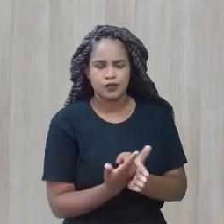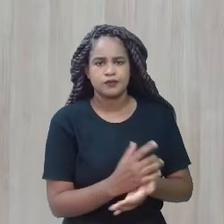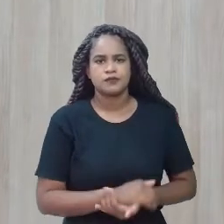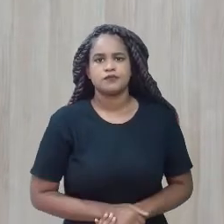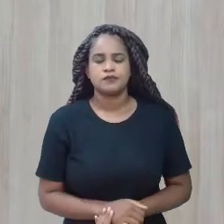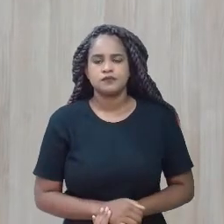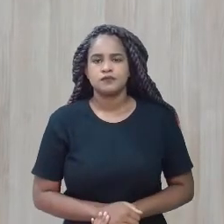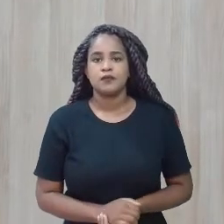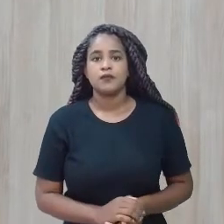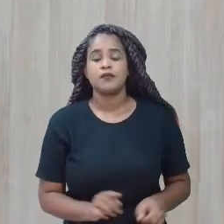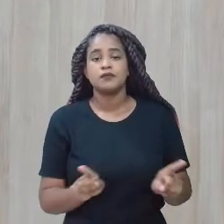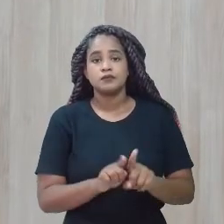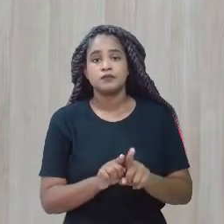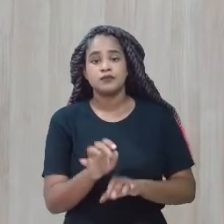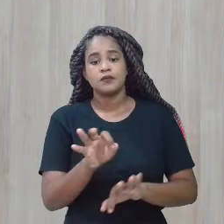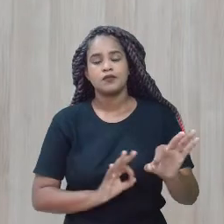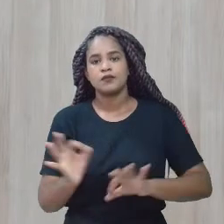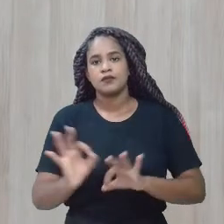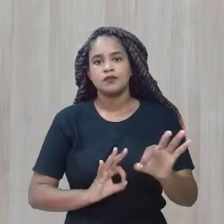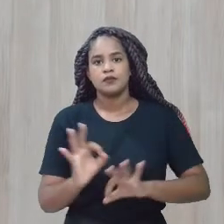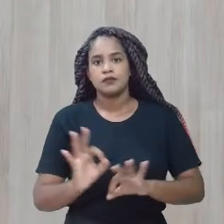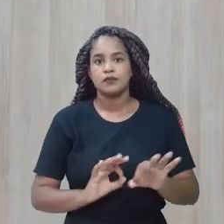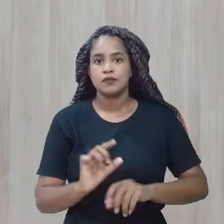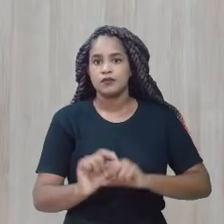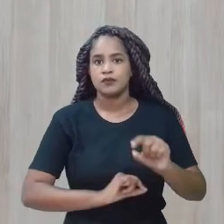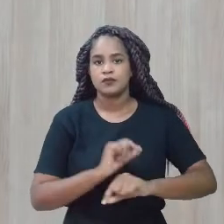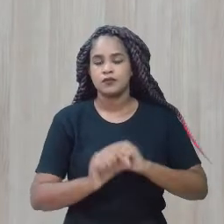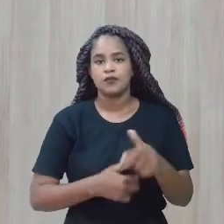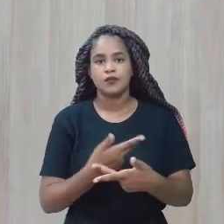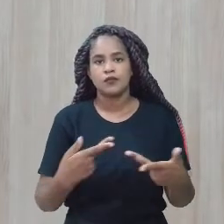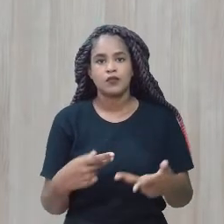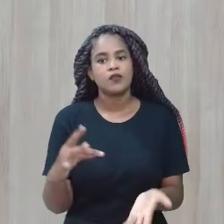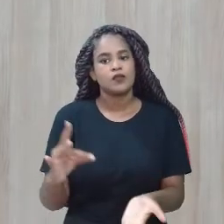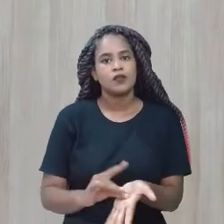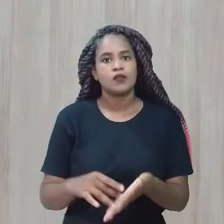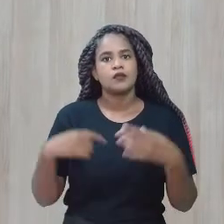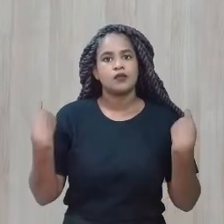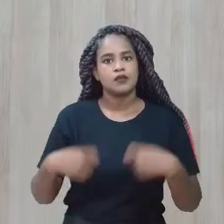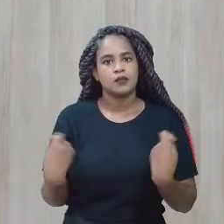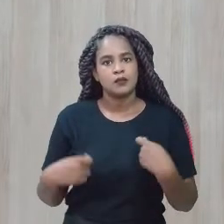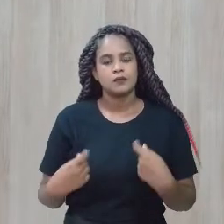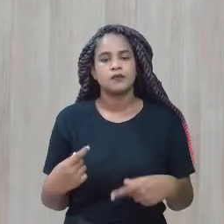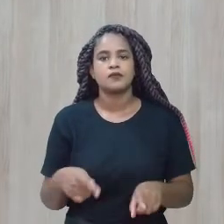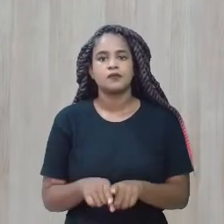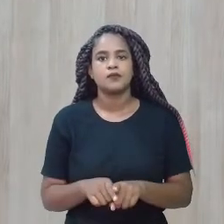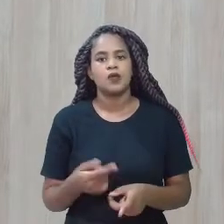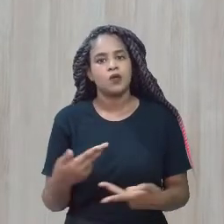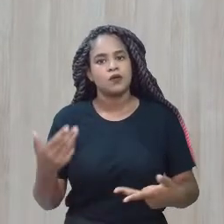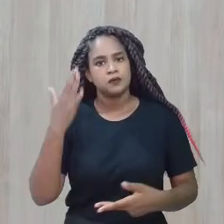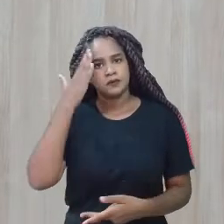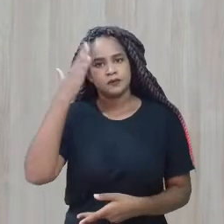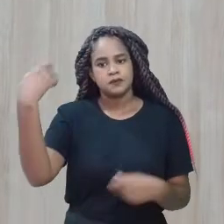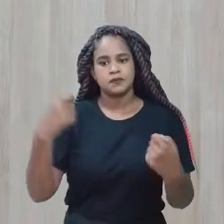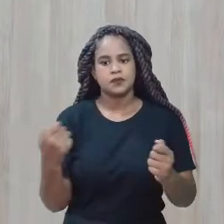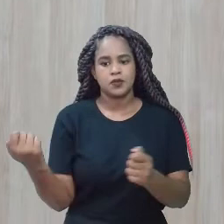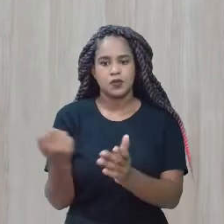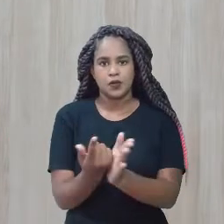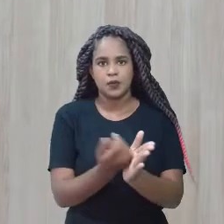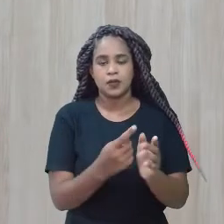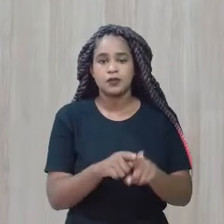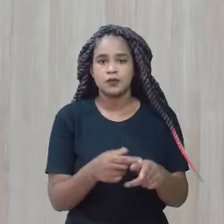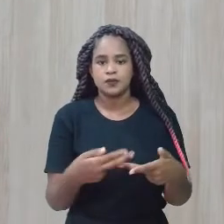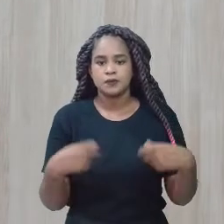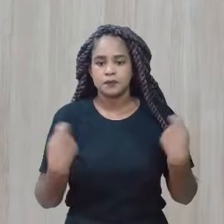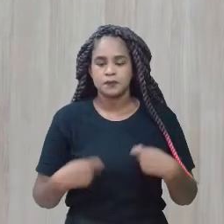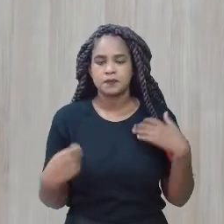casa, não é? Organizar aquilo que realmente é necessário, as prioridades e as